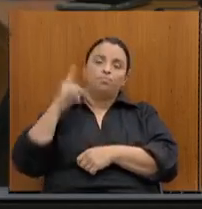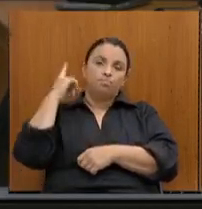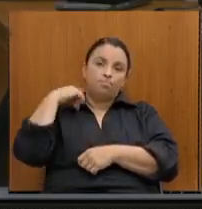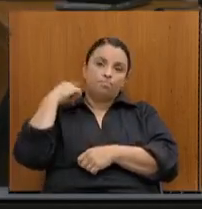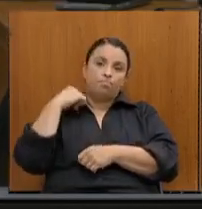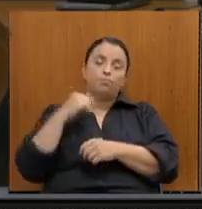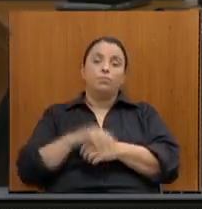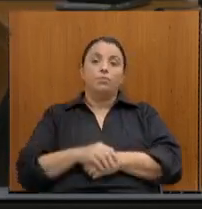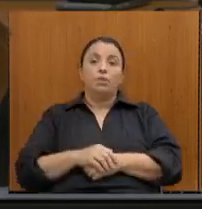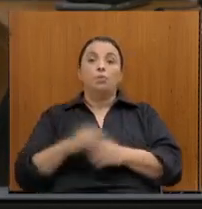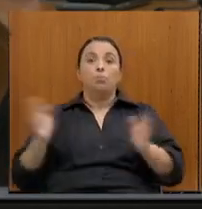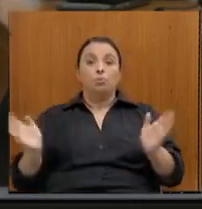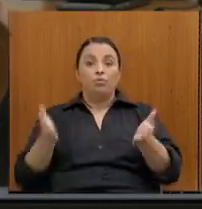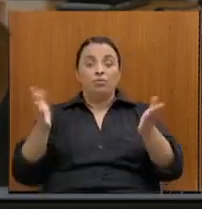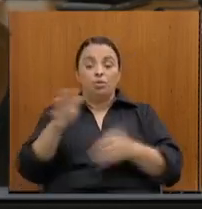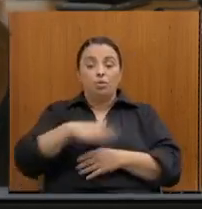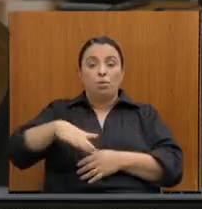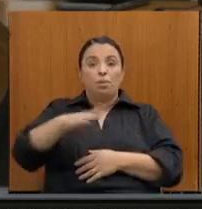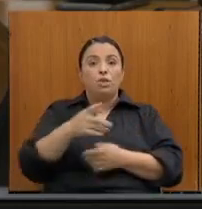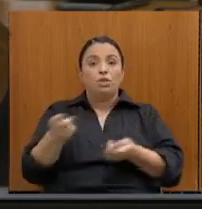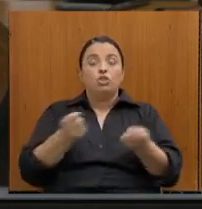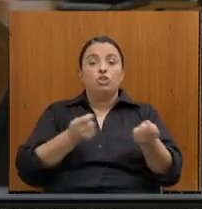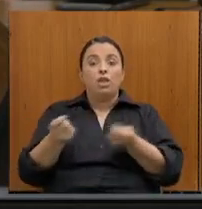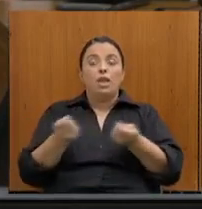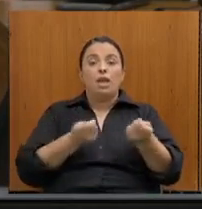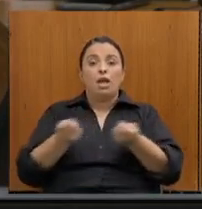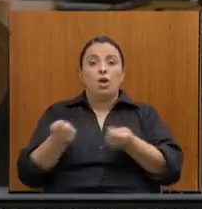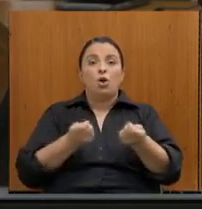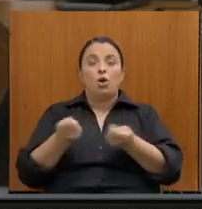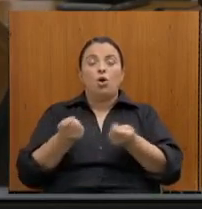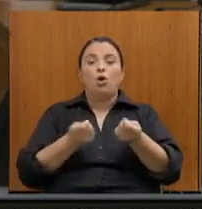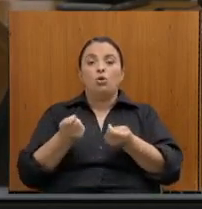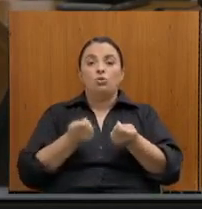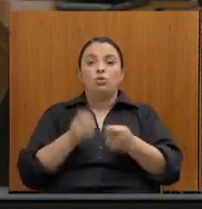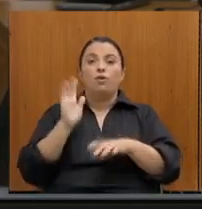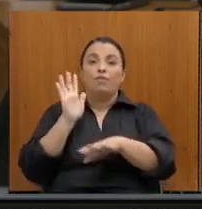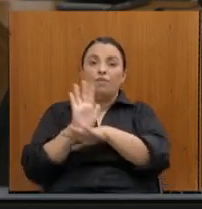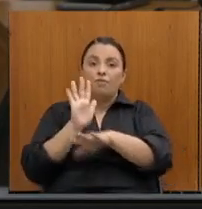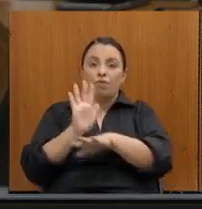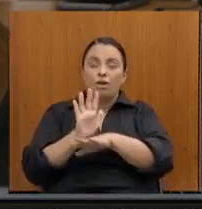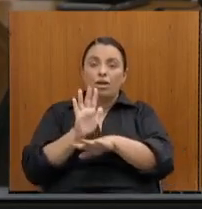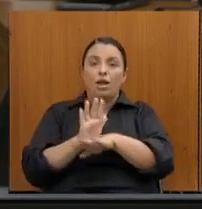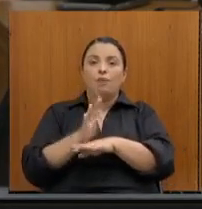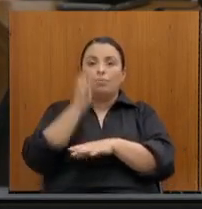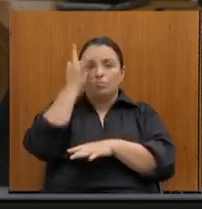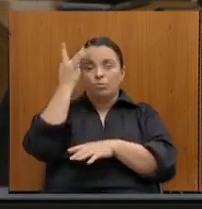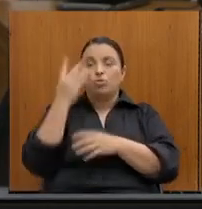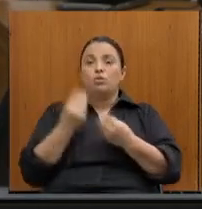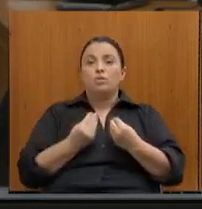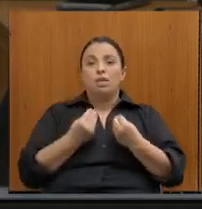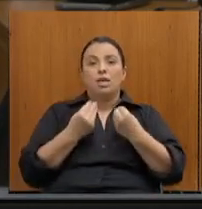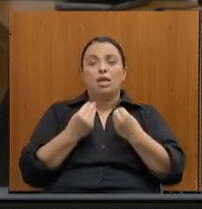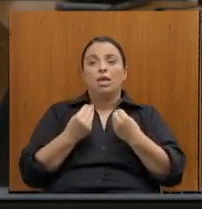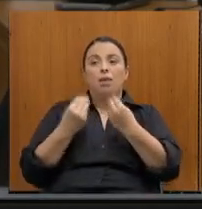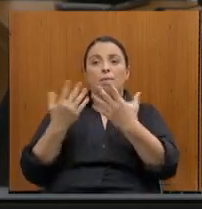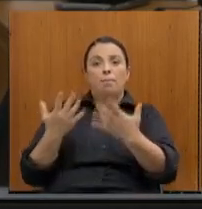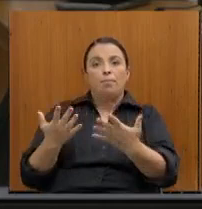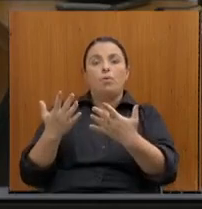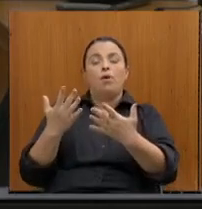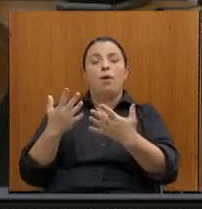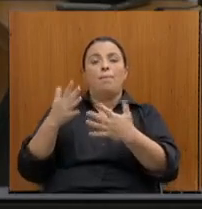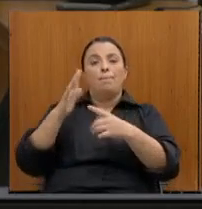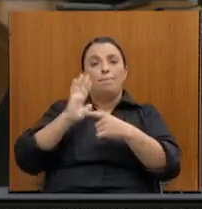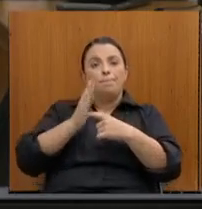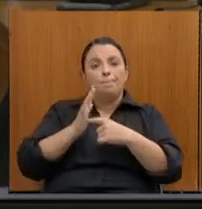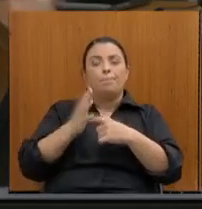de um ambiente de negócios favorável aos fornecedores de máquinas equipamentos para